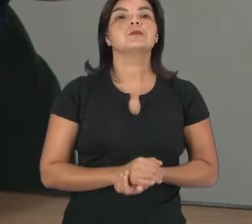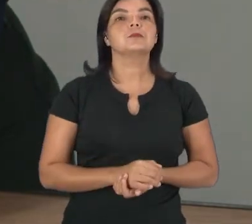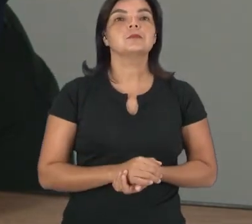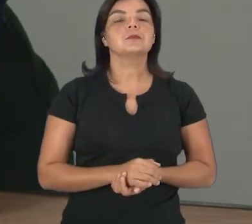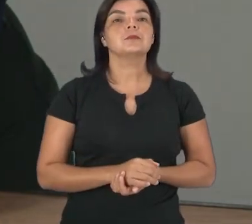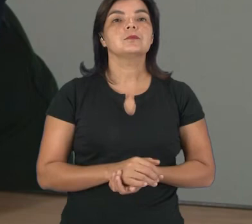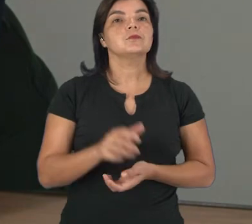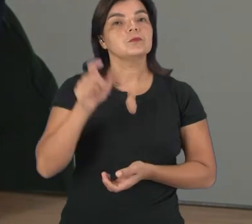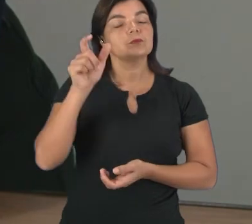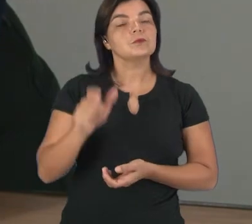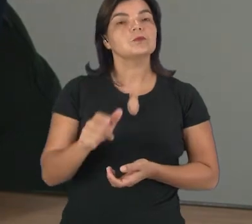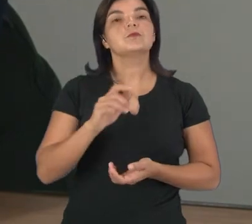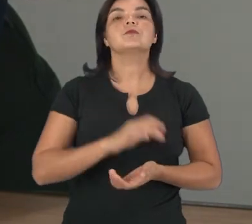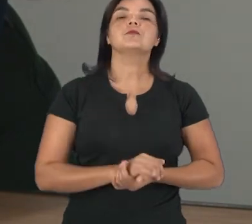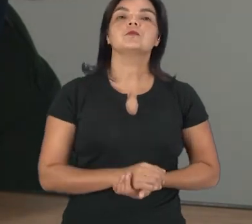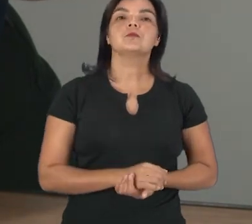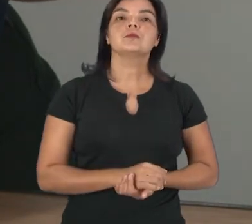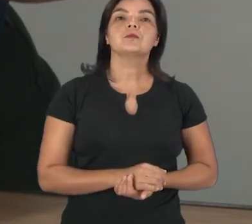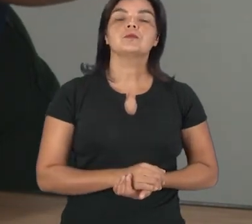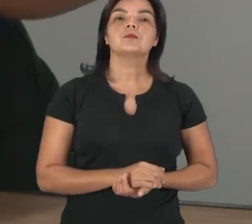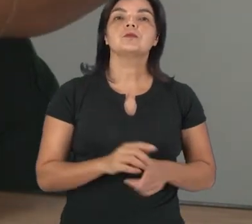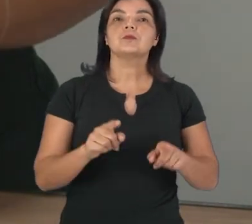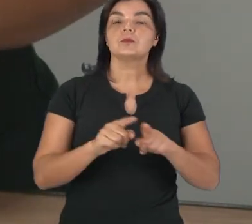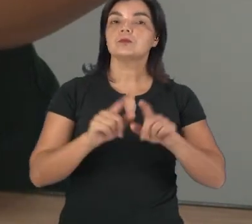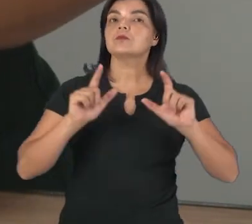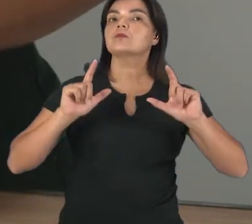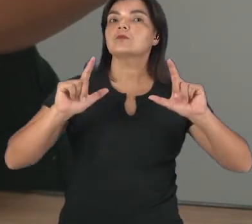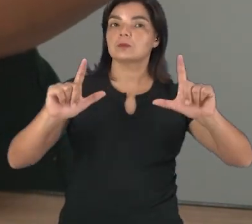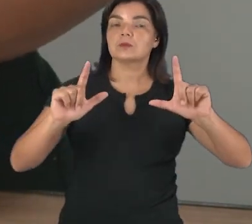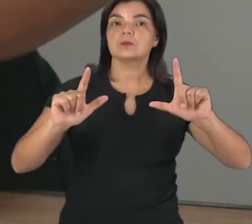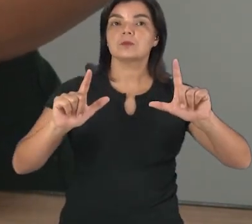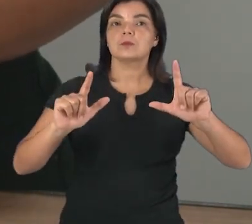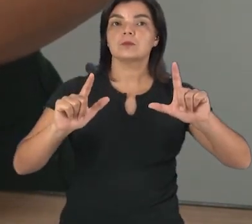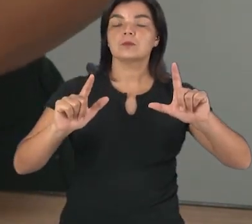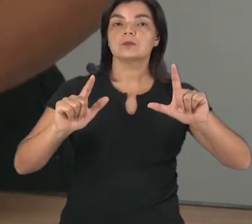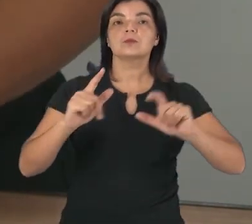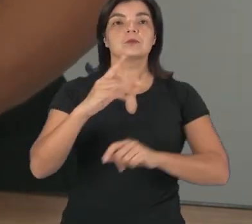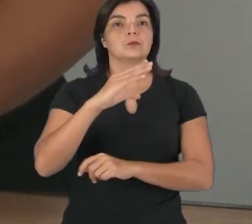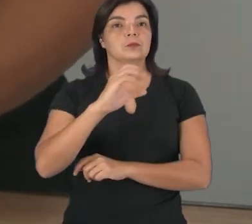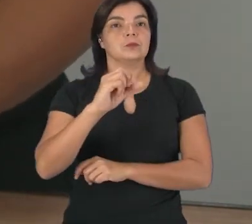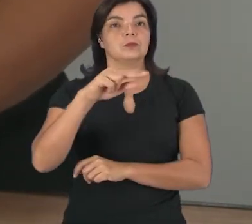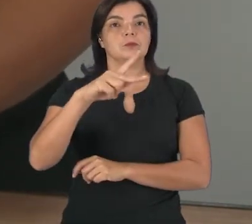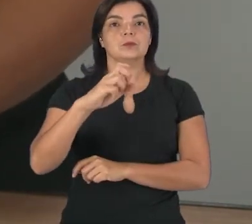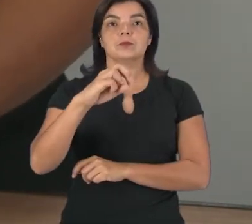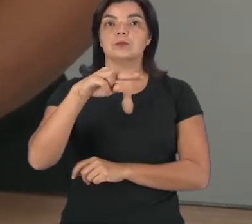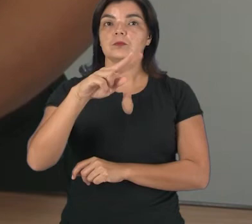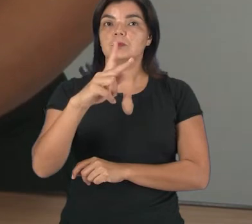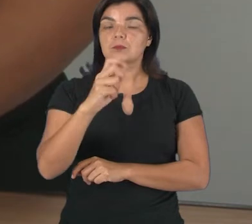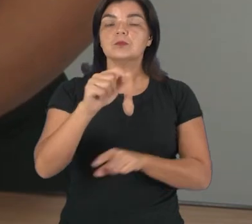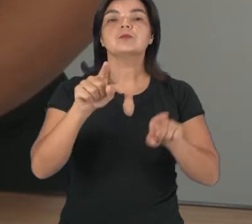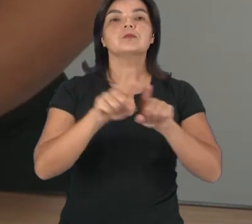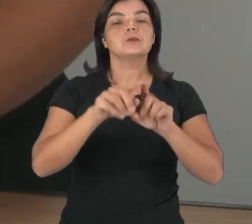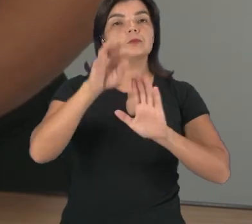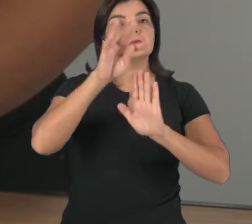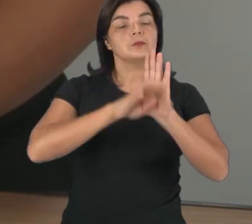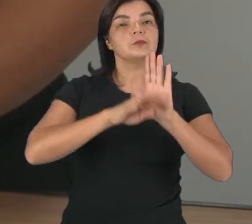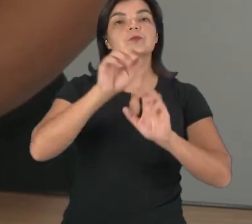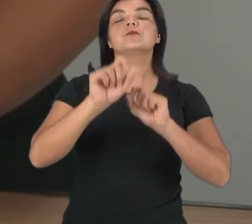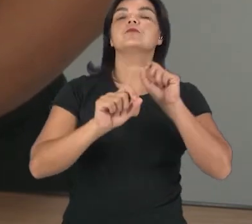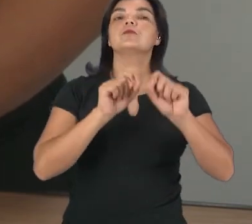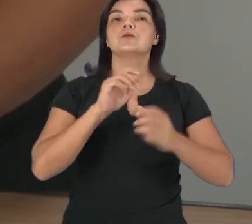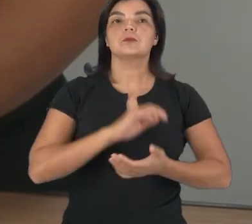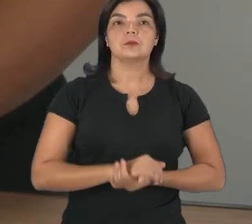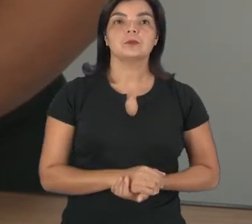aqui ao lado, a campanha, que também esse texto publicitário, ele